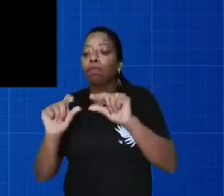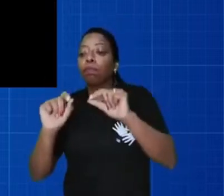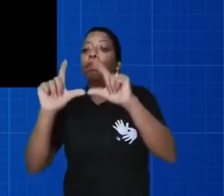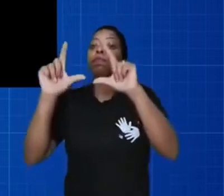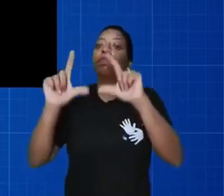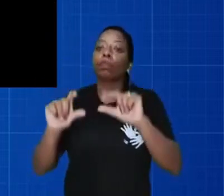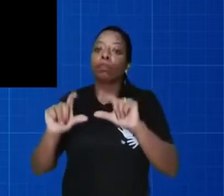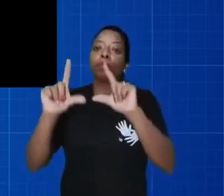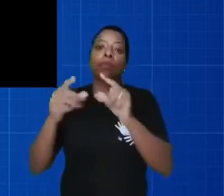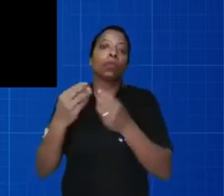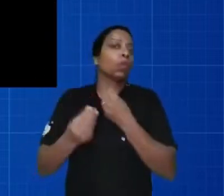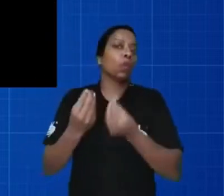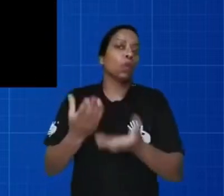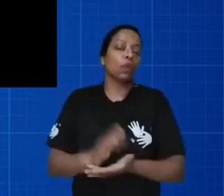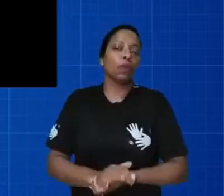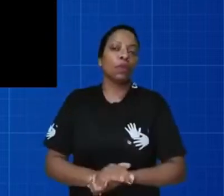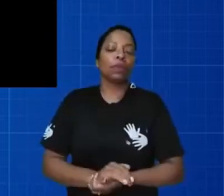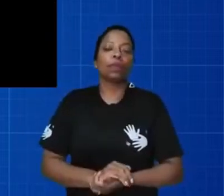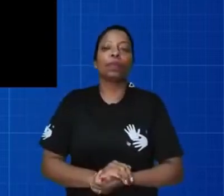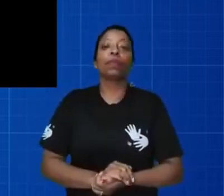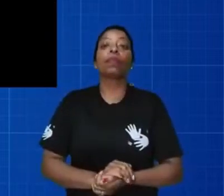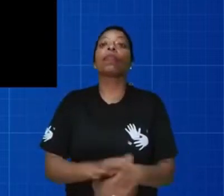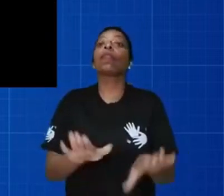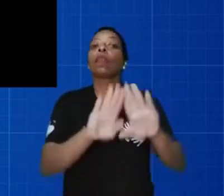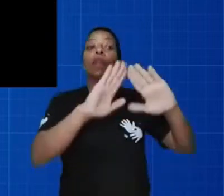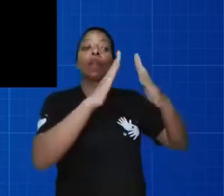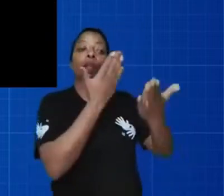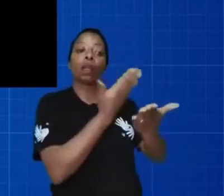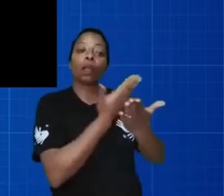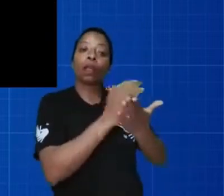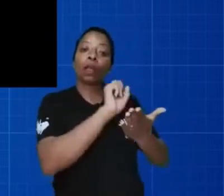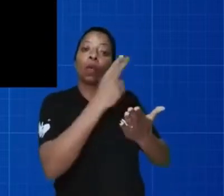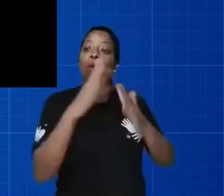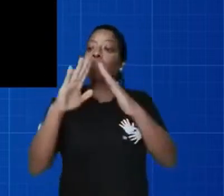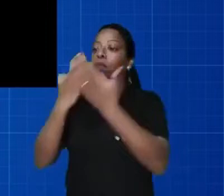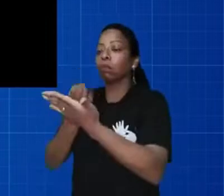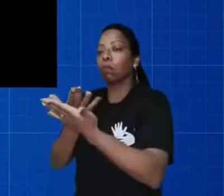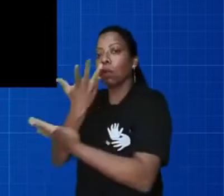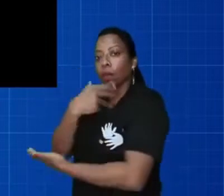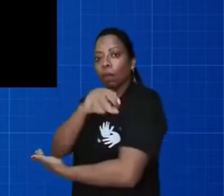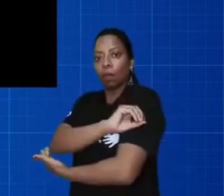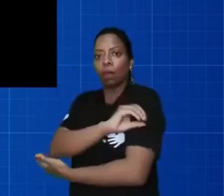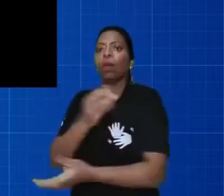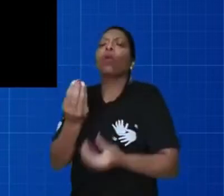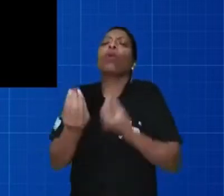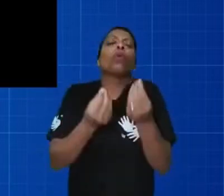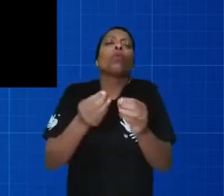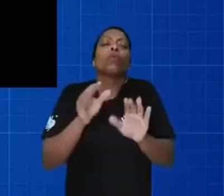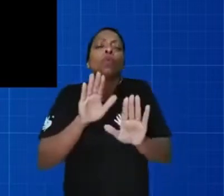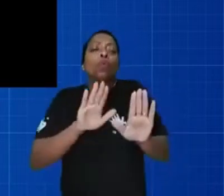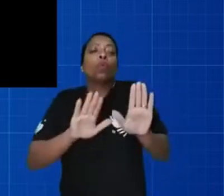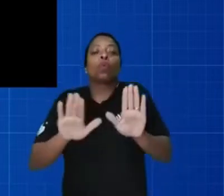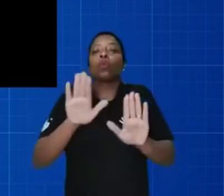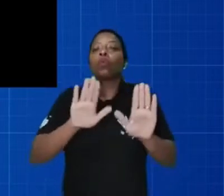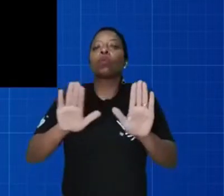E dentro do contexto escolar, né, nas escolas, né, nos CMEs, quais são os cuidados que os alunos devem ter,